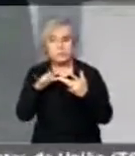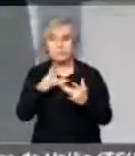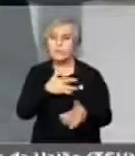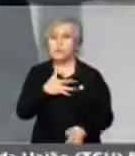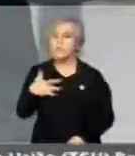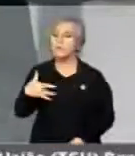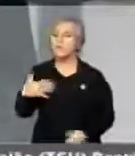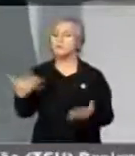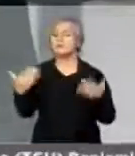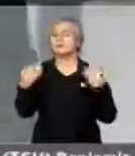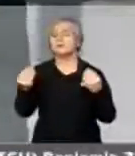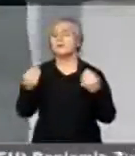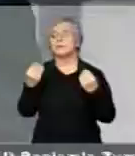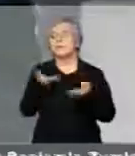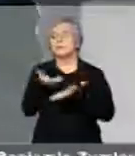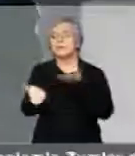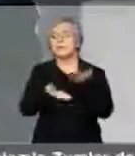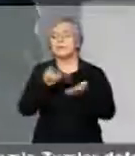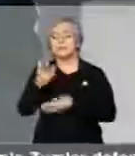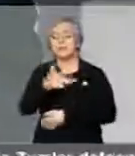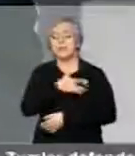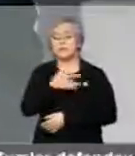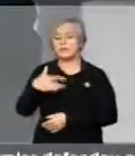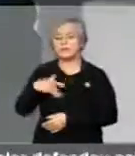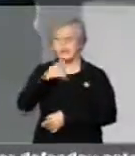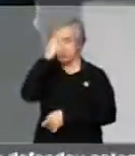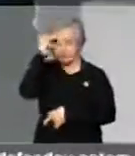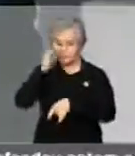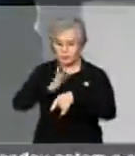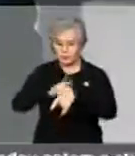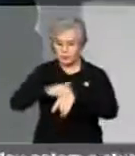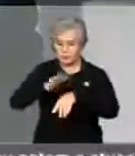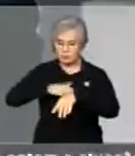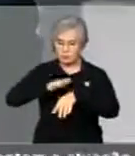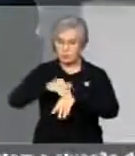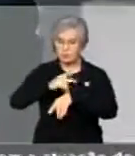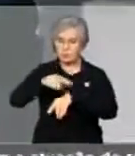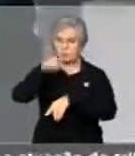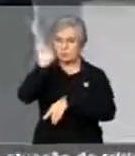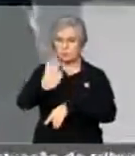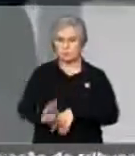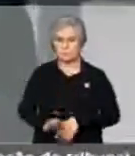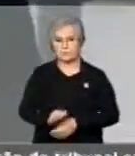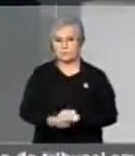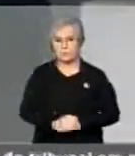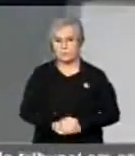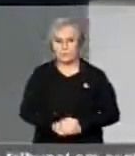para cuidar da saúde dos hemofílicos desse país é lamentável a situação da mobrais no Brasil Muito obrigado